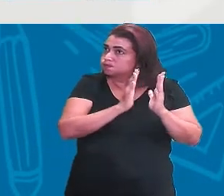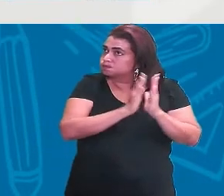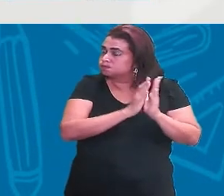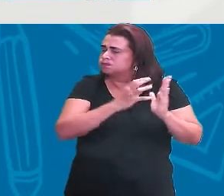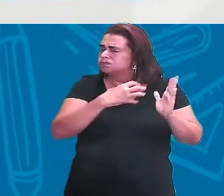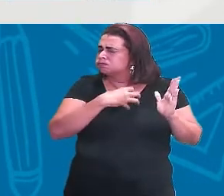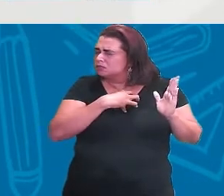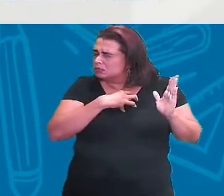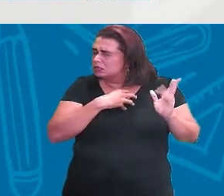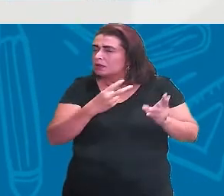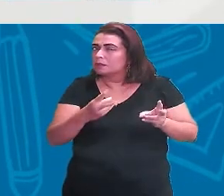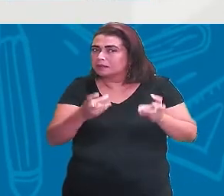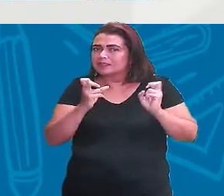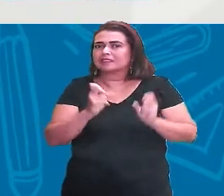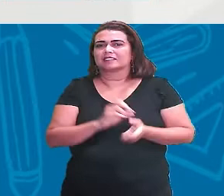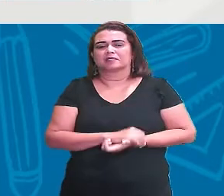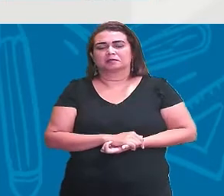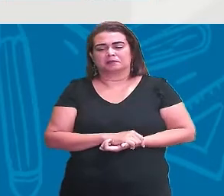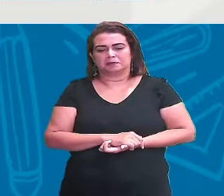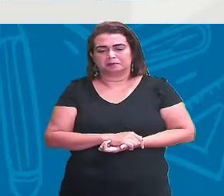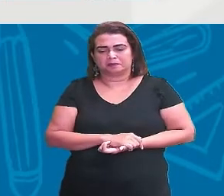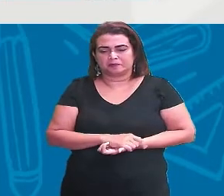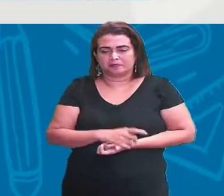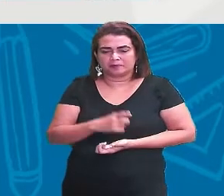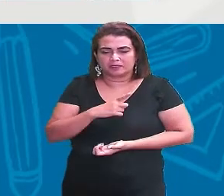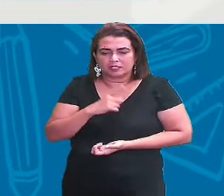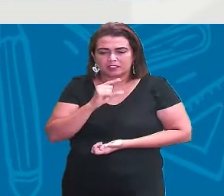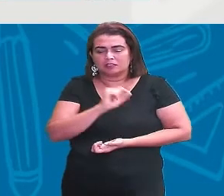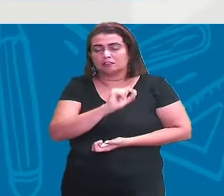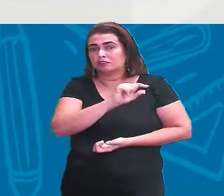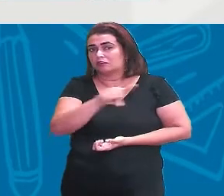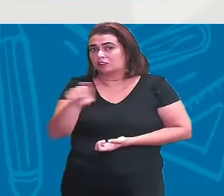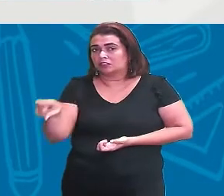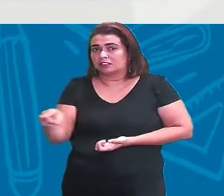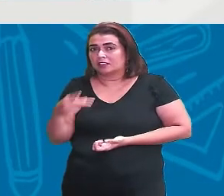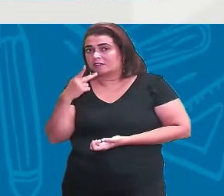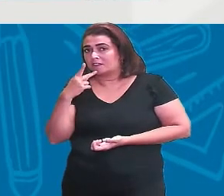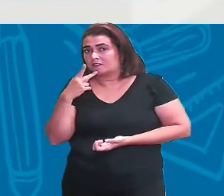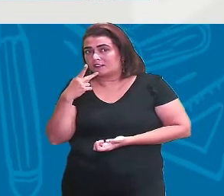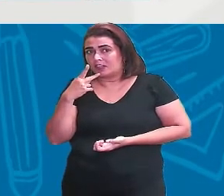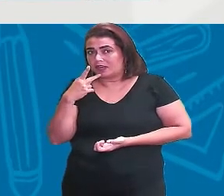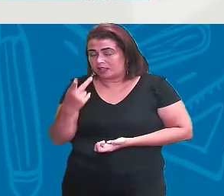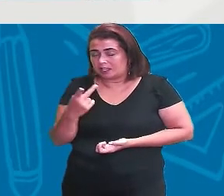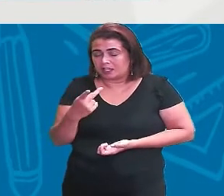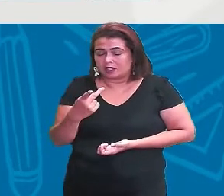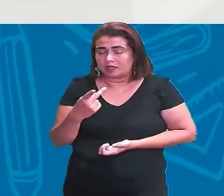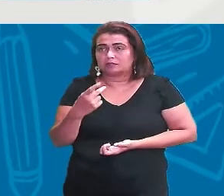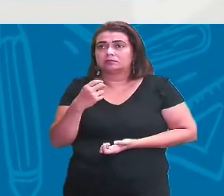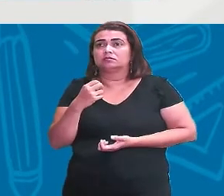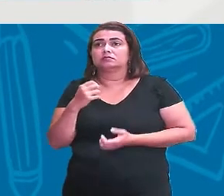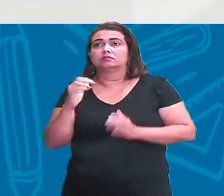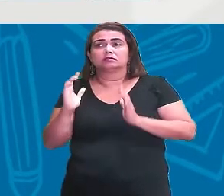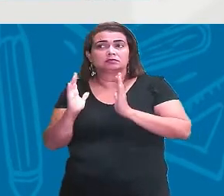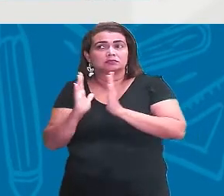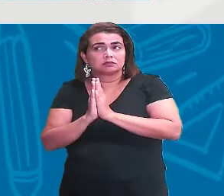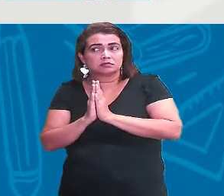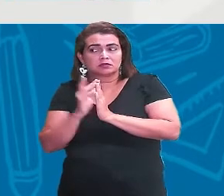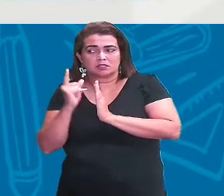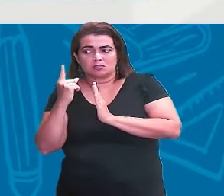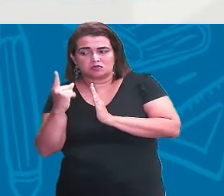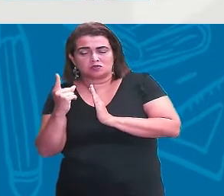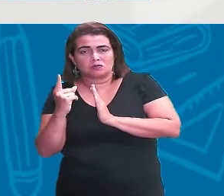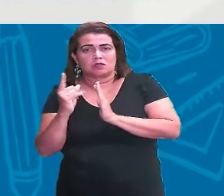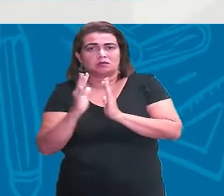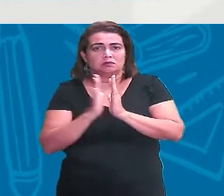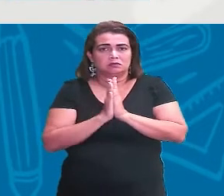dá certo. Temos aqui, ó, cada vez que você disser um som, você vai contar uma sílaba. Então, aqui temos o desenho da